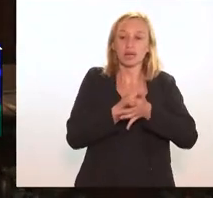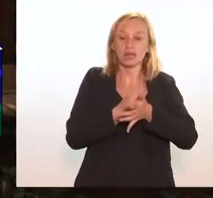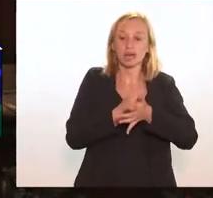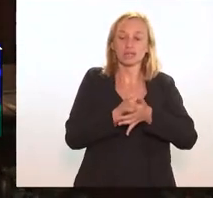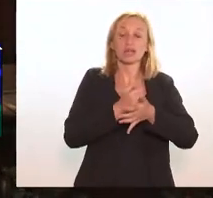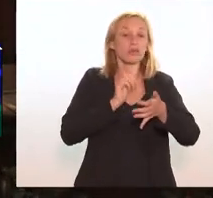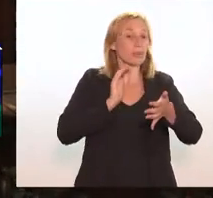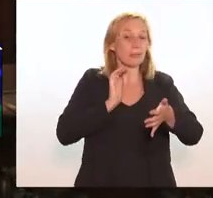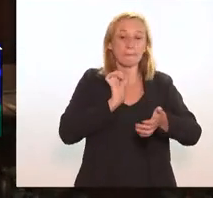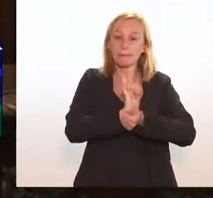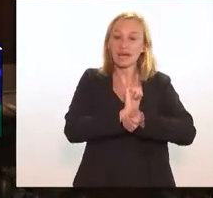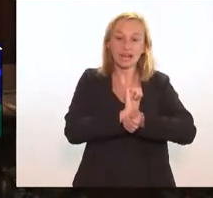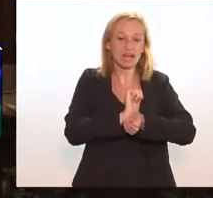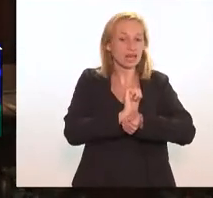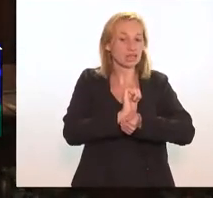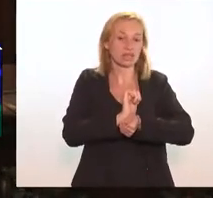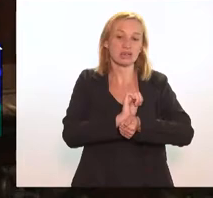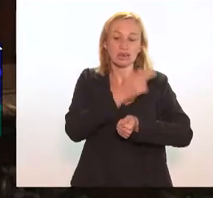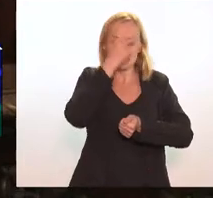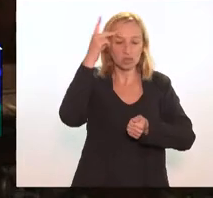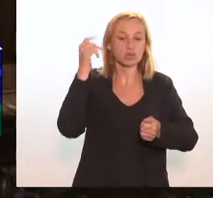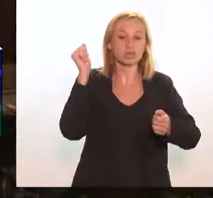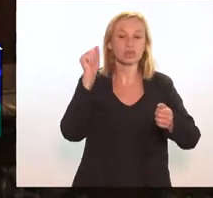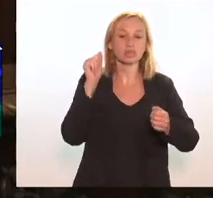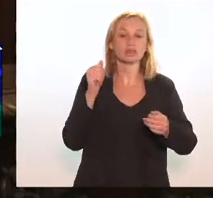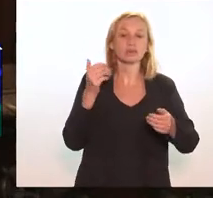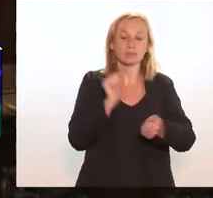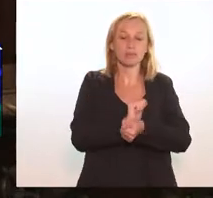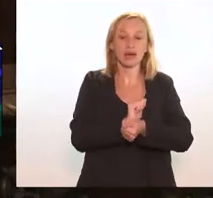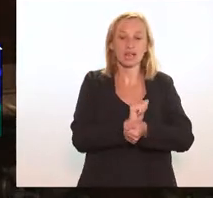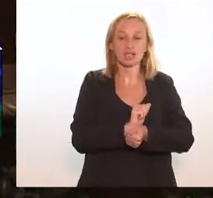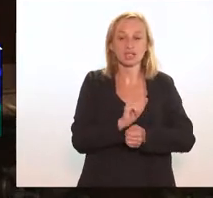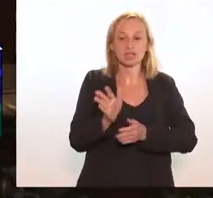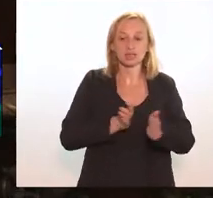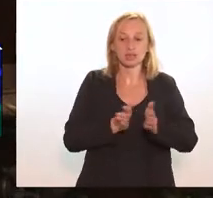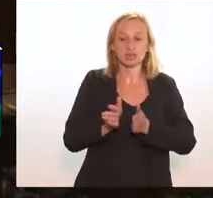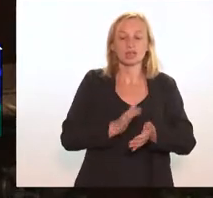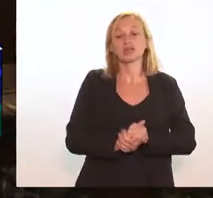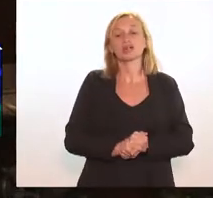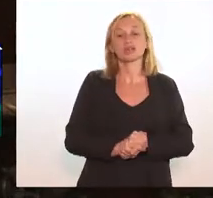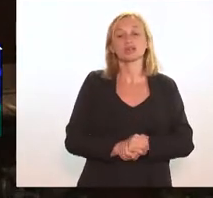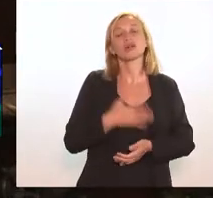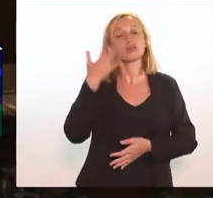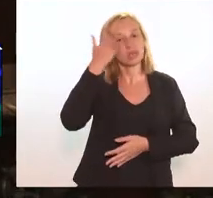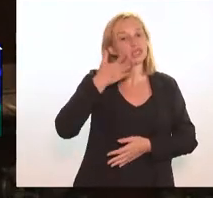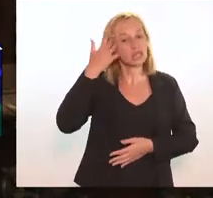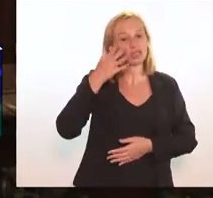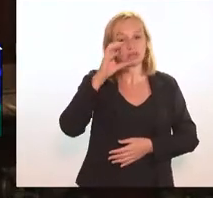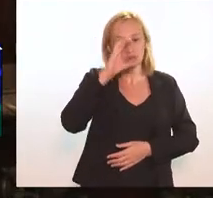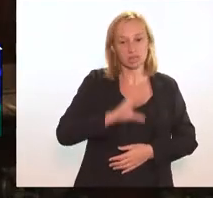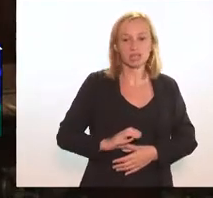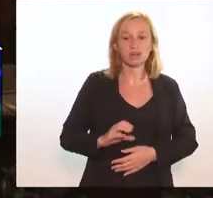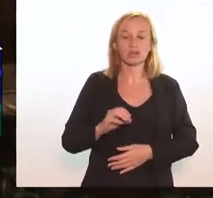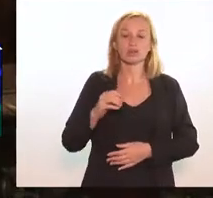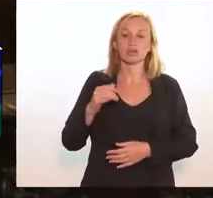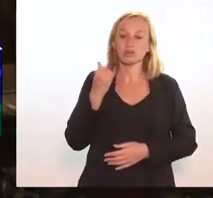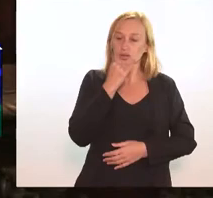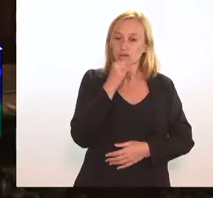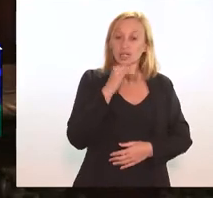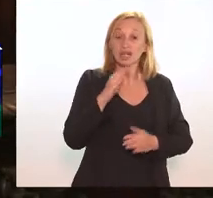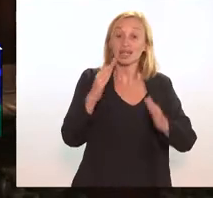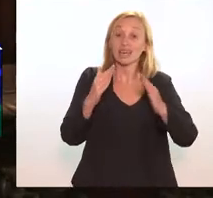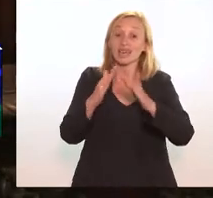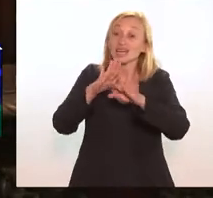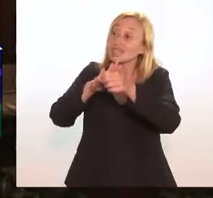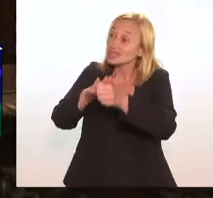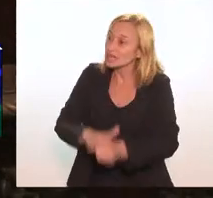um período emergencial para que as pessoas circulem o menos possível. Portanto, fica aqui a minha mensagem para o cidadão fluminense, fique em casa o